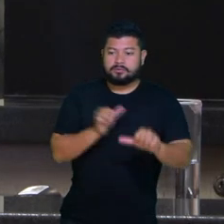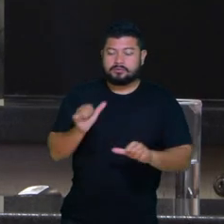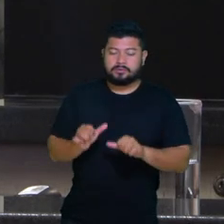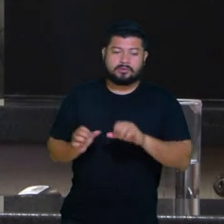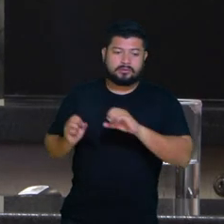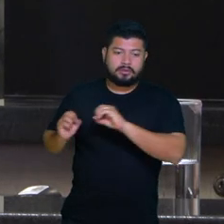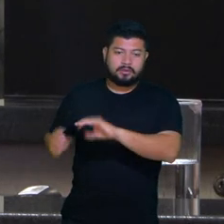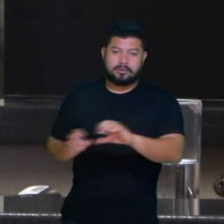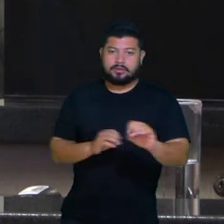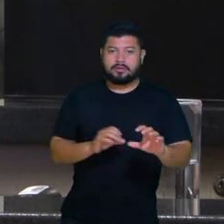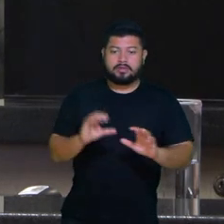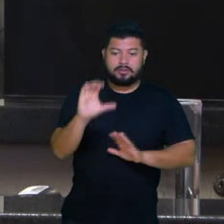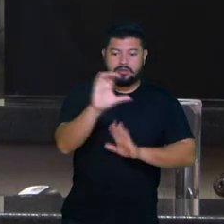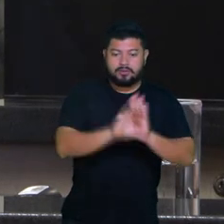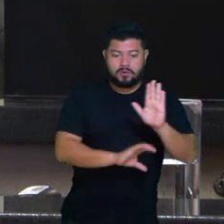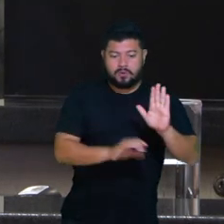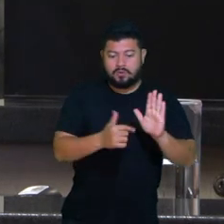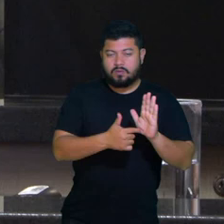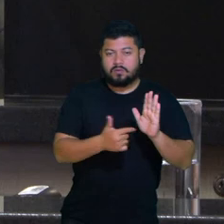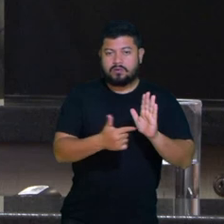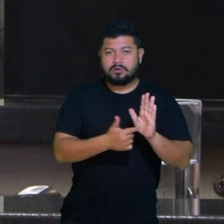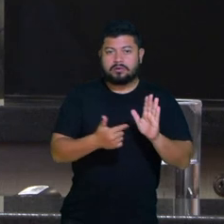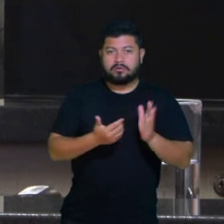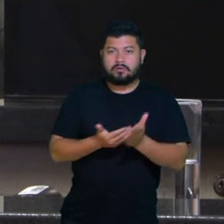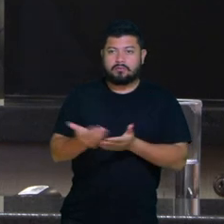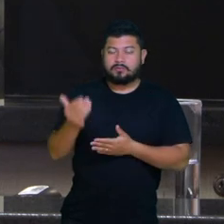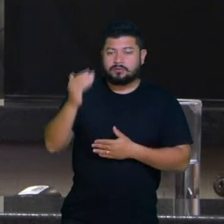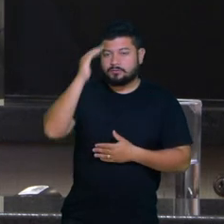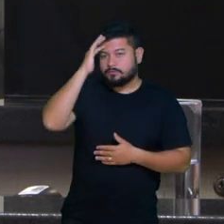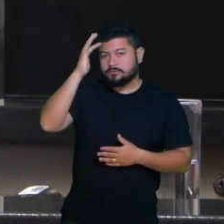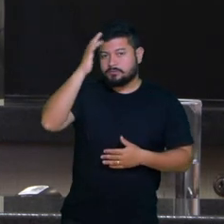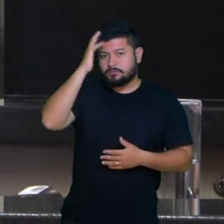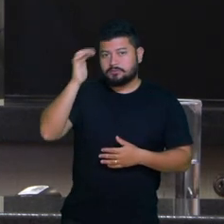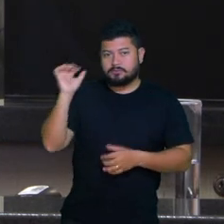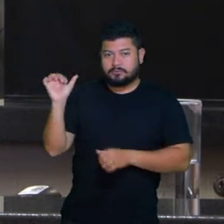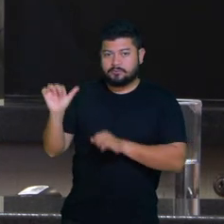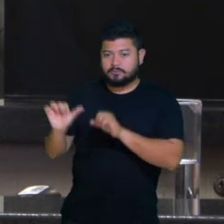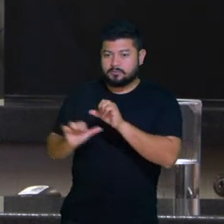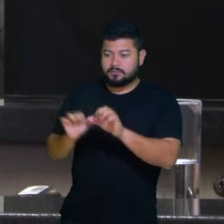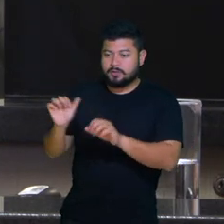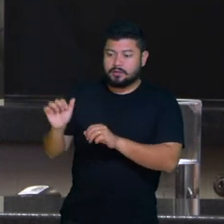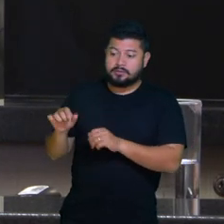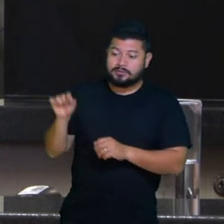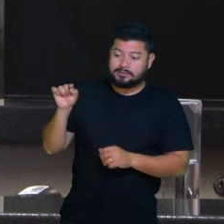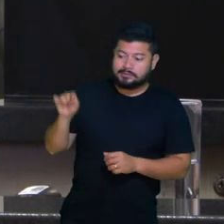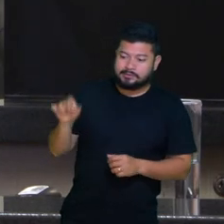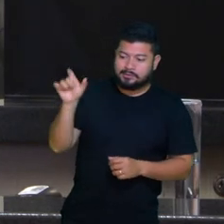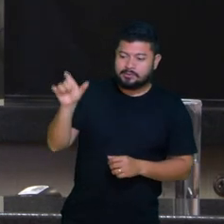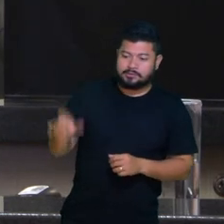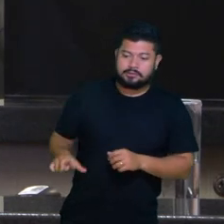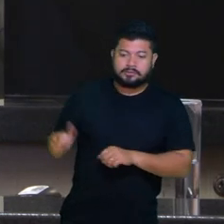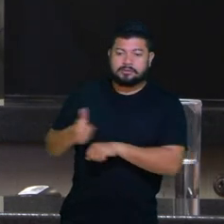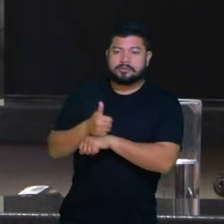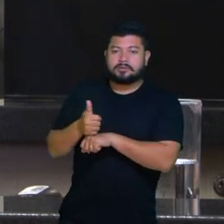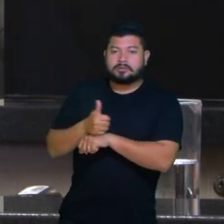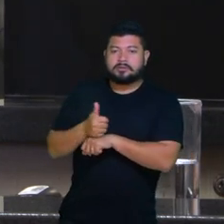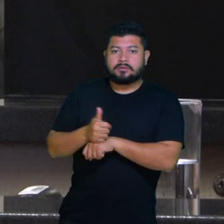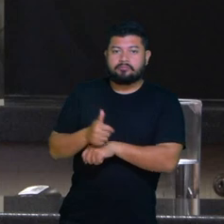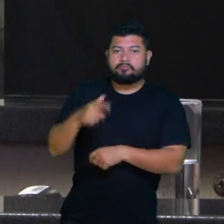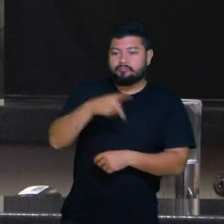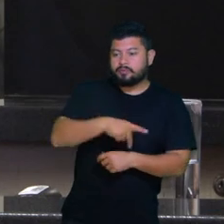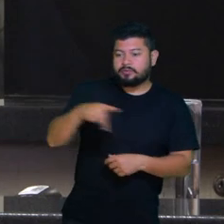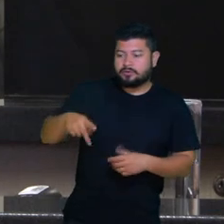currículo né começaram a pensar também as reformas do professor que professor é